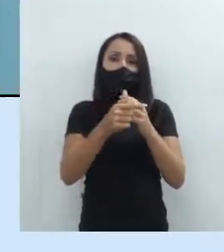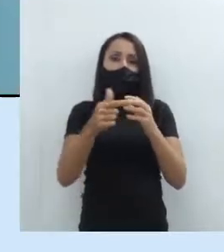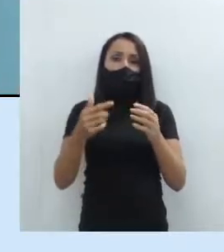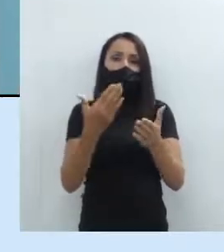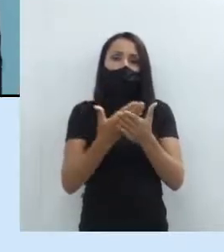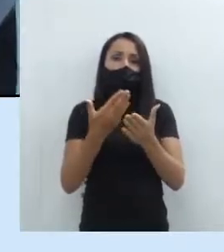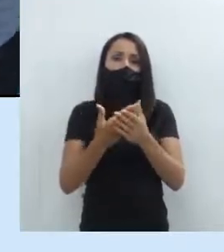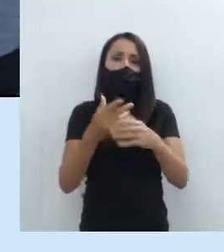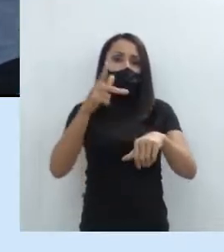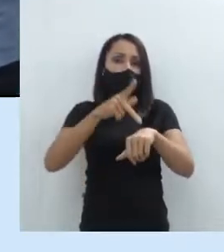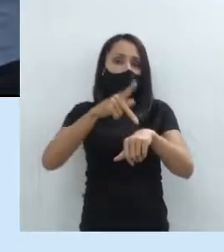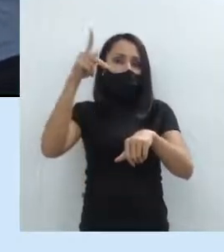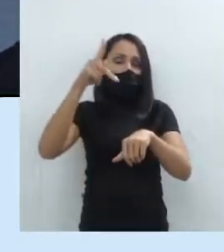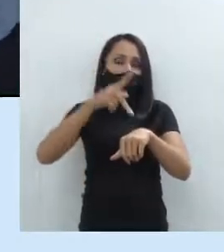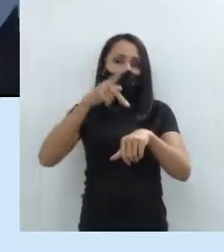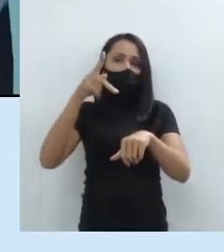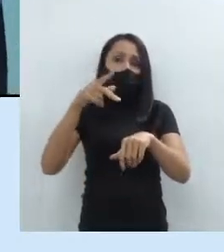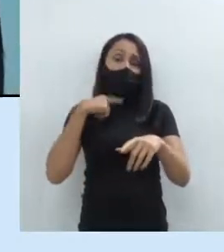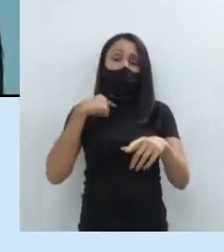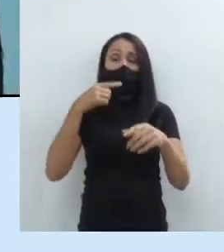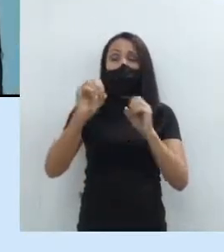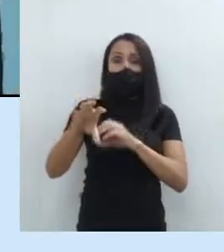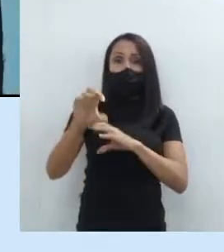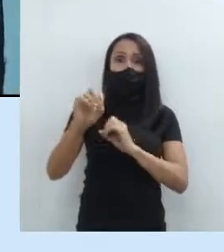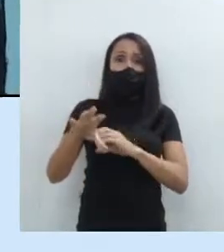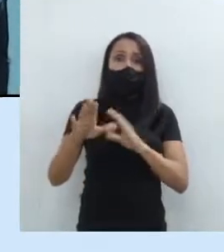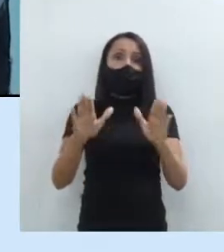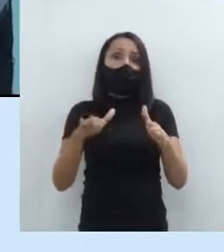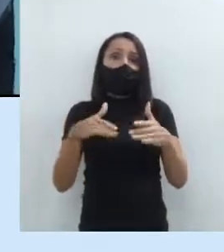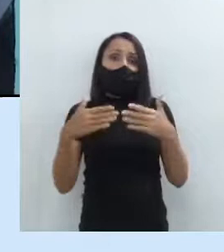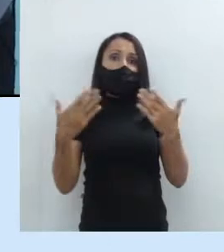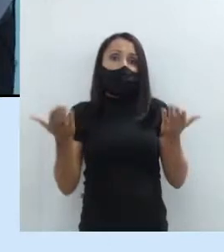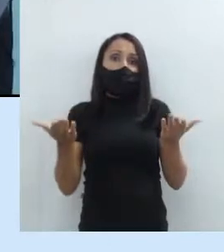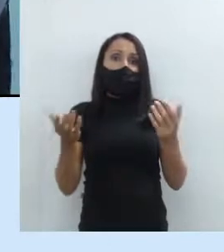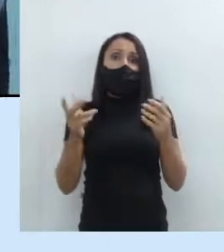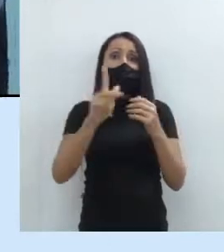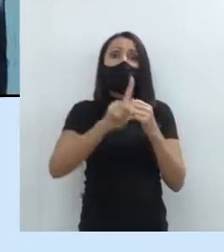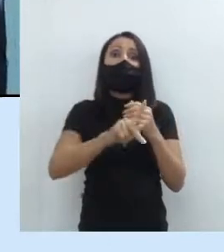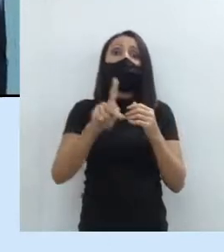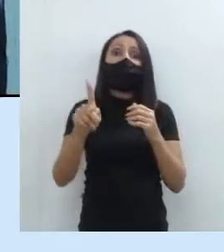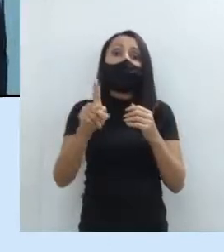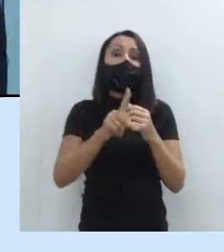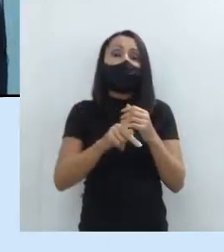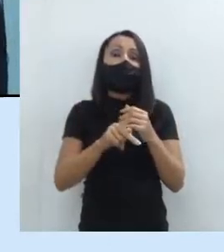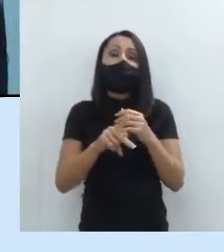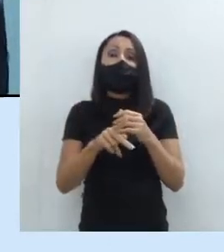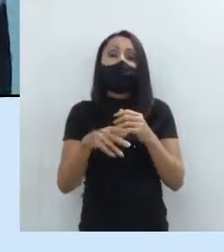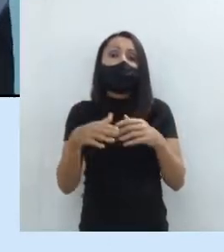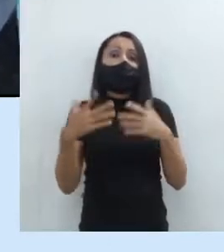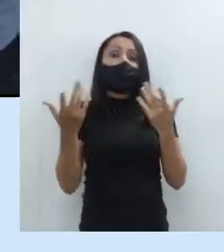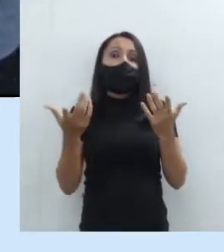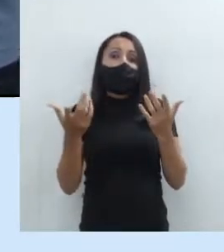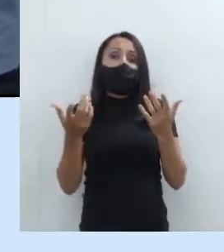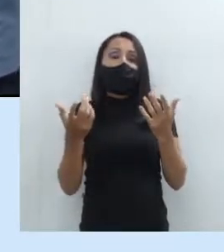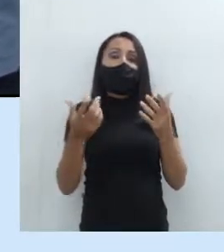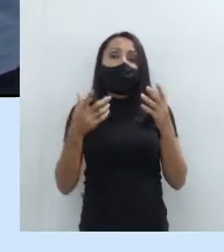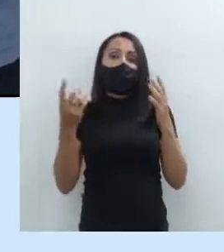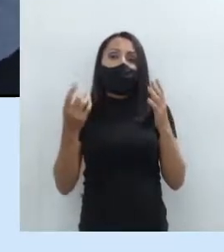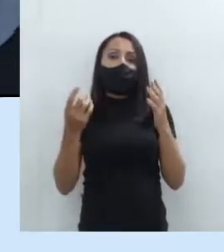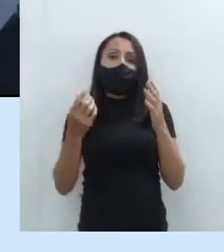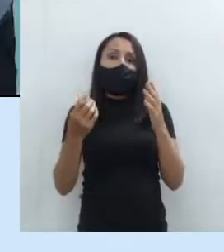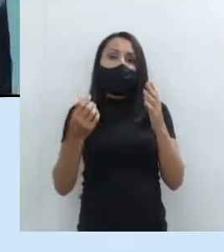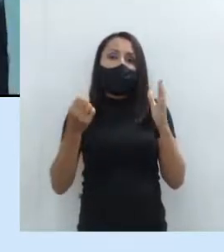sobre docência e didática. Eu perguntei para eles, olha, qual o seu professor, qual aquele professor que marcou a sua